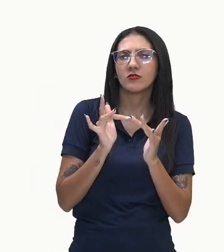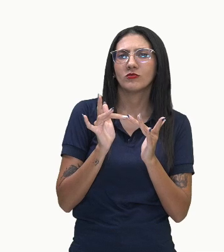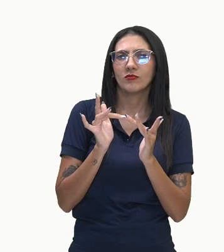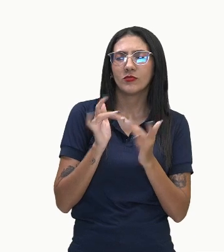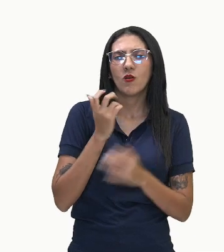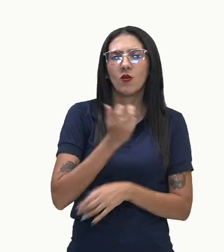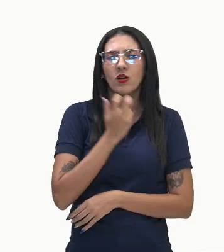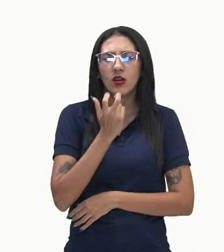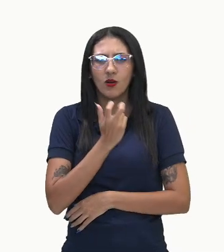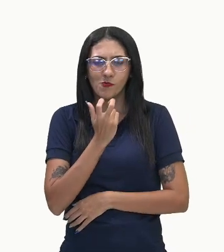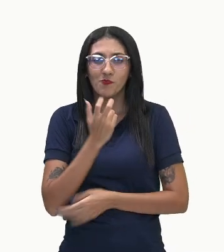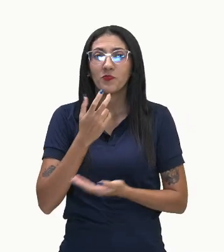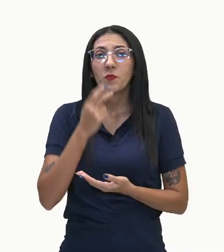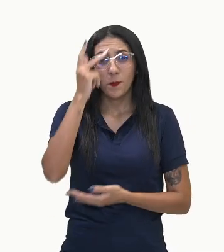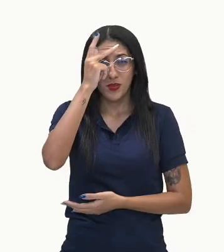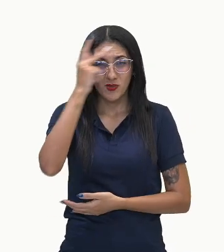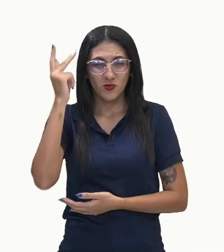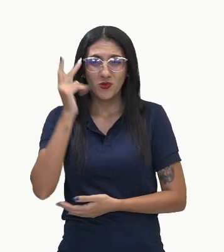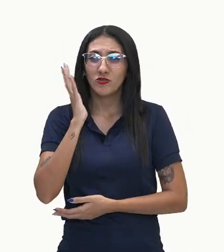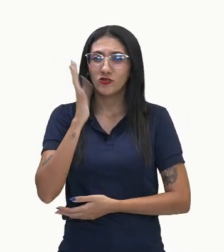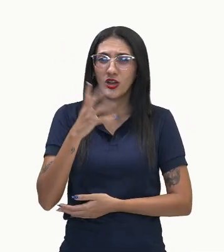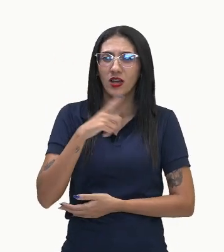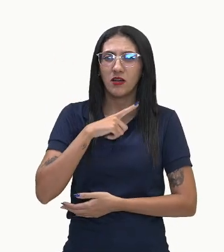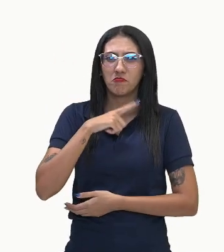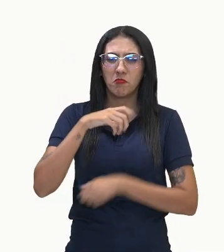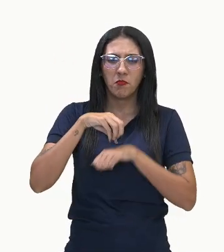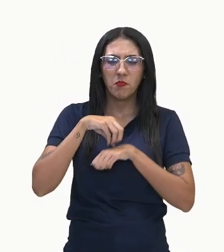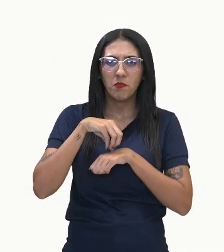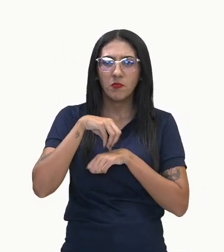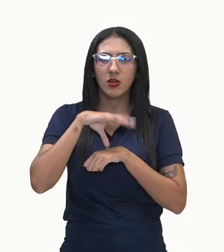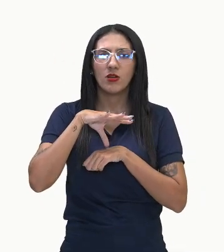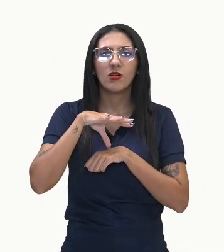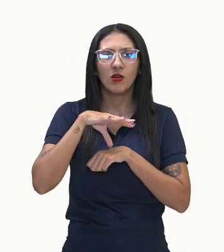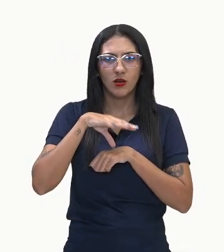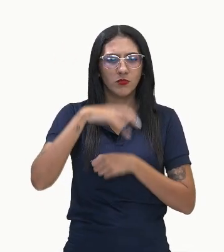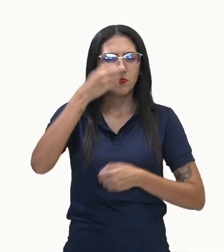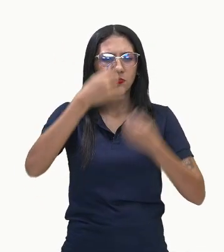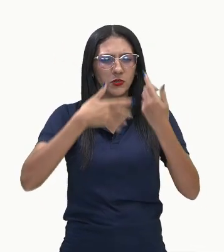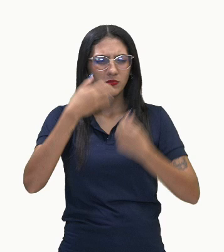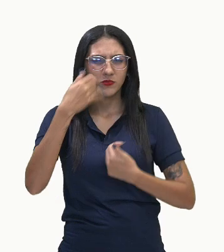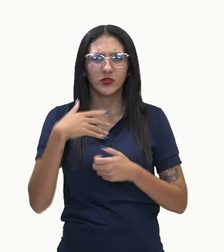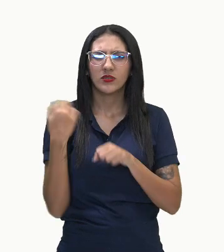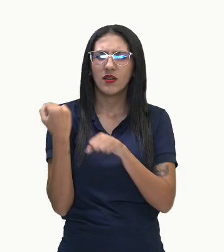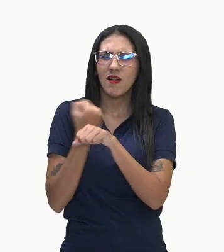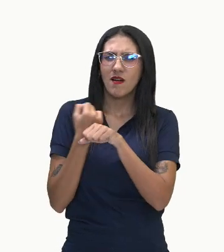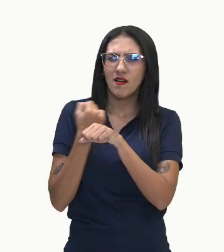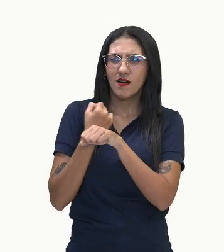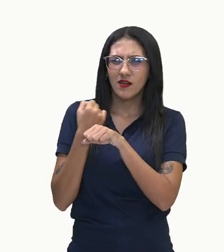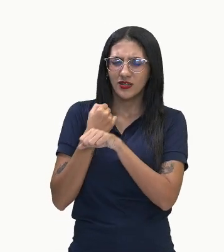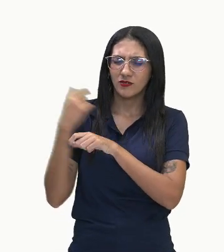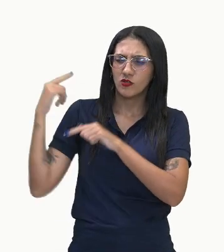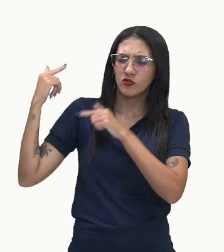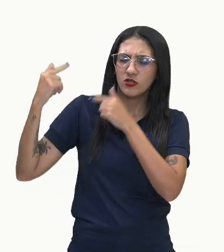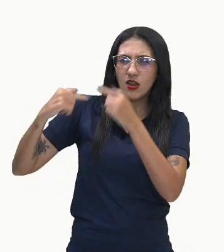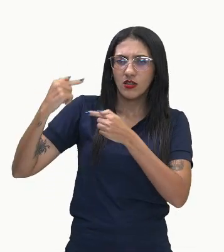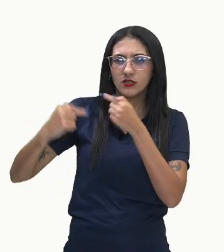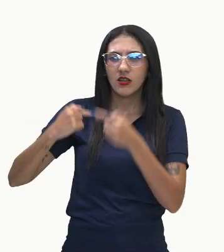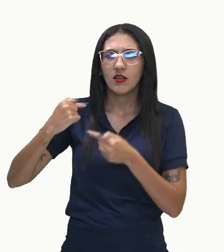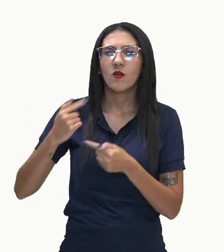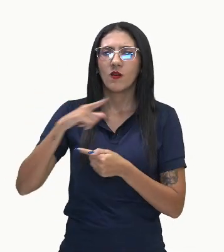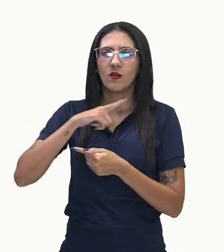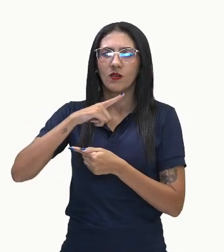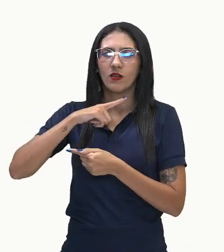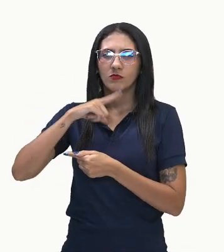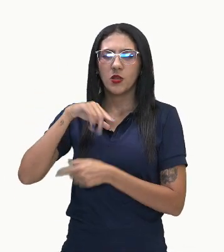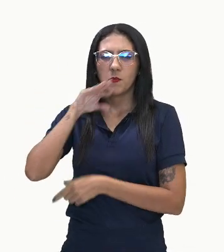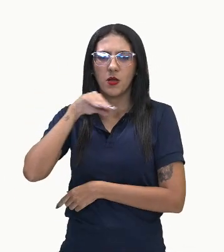Nós temos pessoas que transmitiram ao longo de várias gerações, através